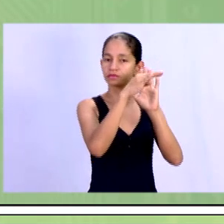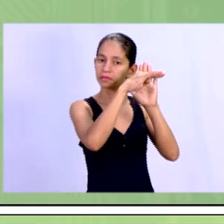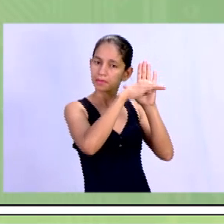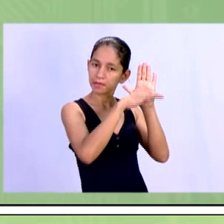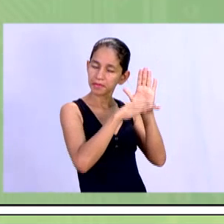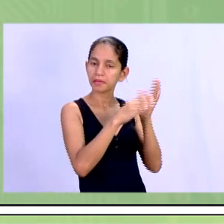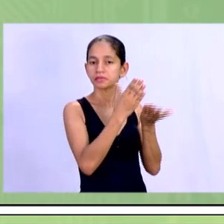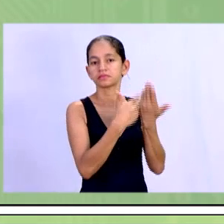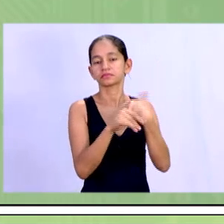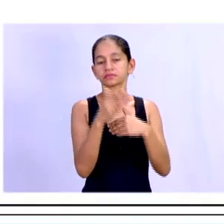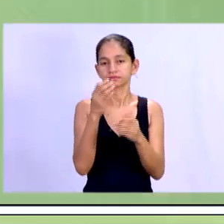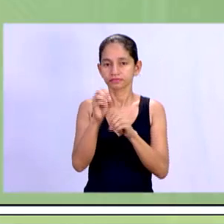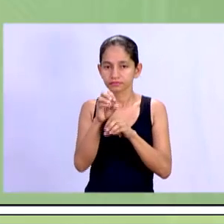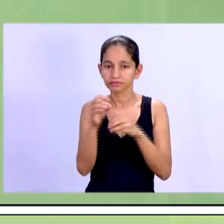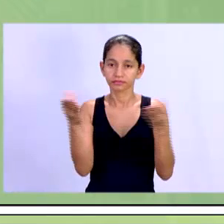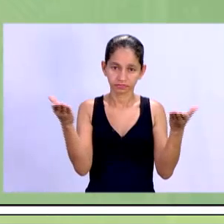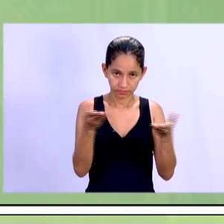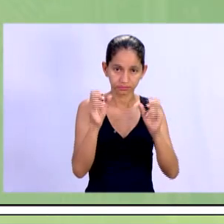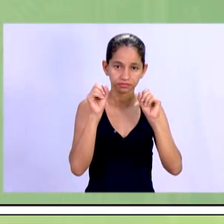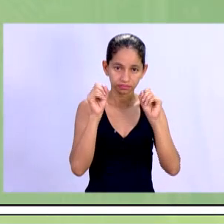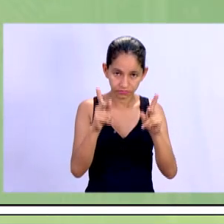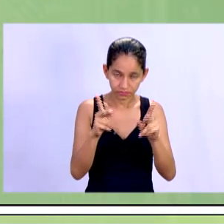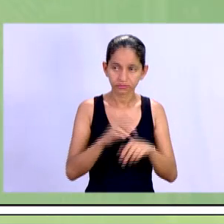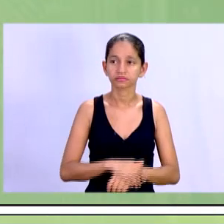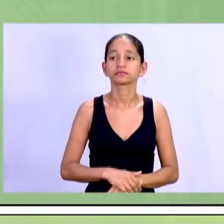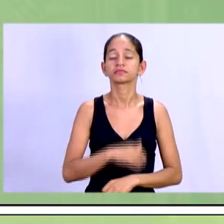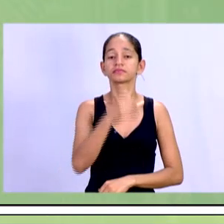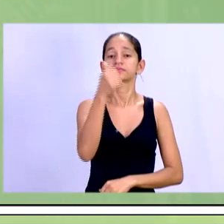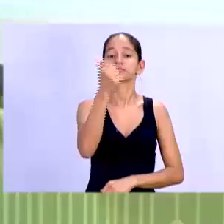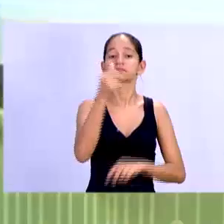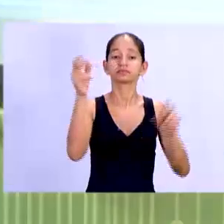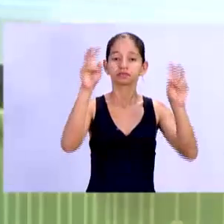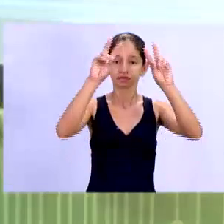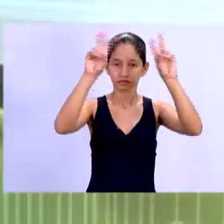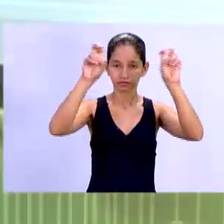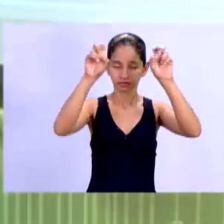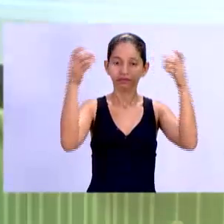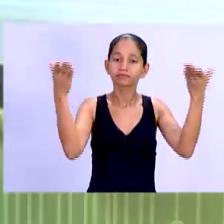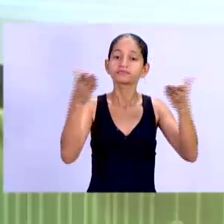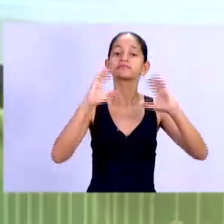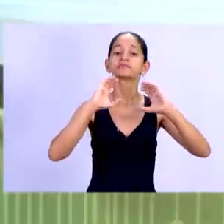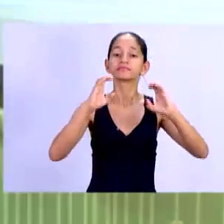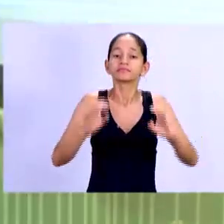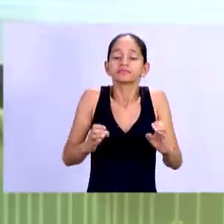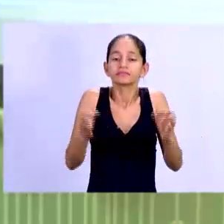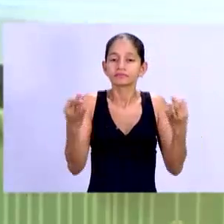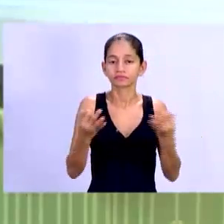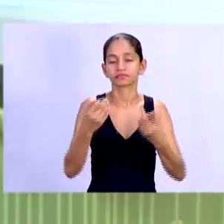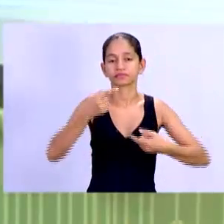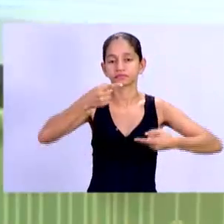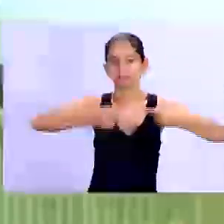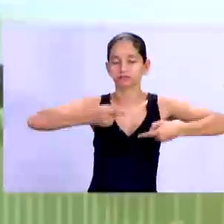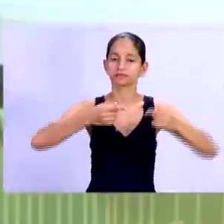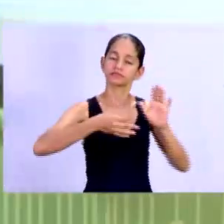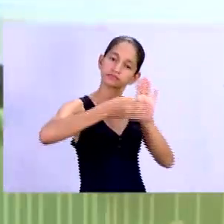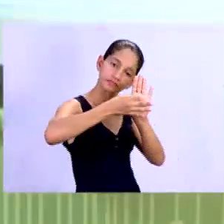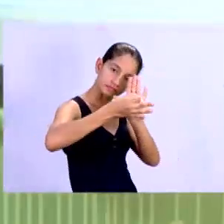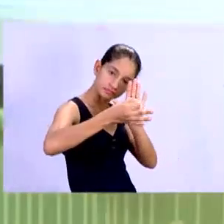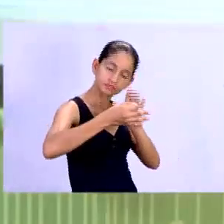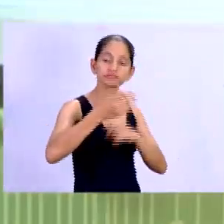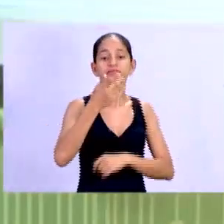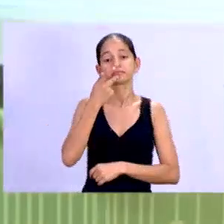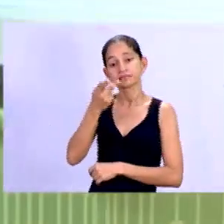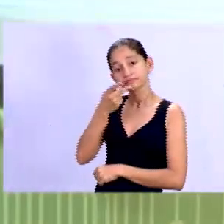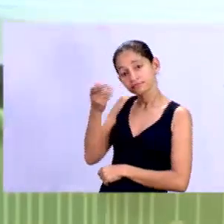no decorrer das nossas aulas. E o primeiro tema que nós vamos trabalhar hoje é a ética do discurso. Como o professor